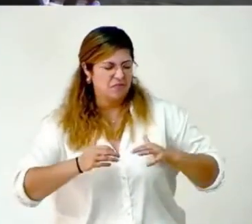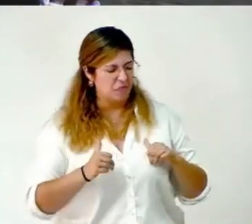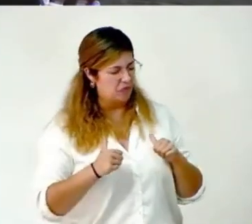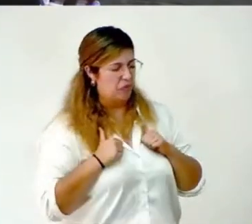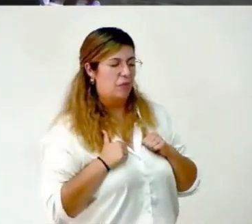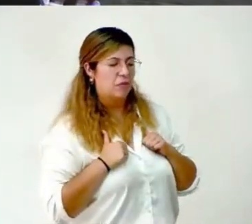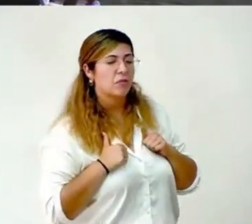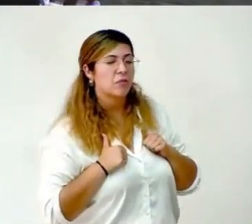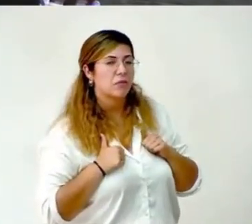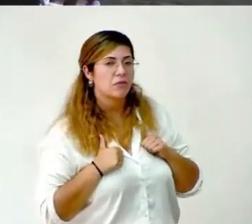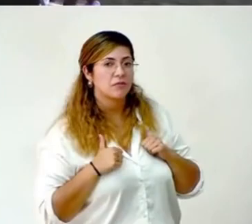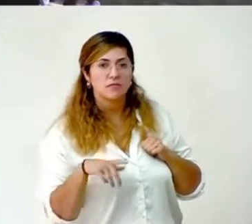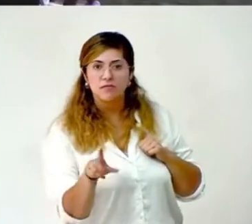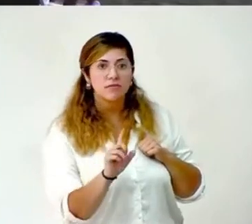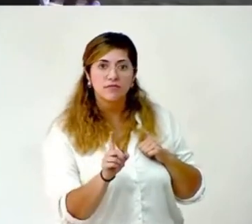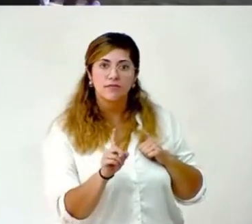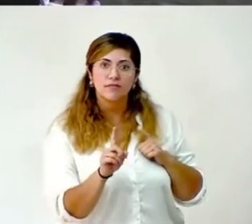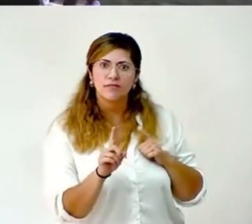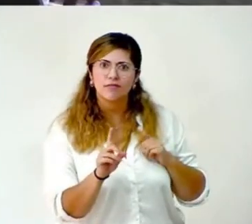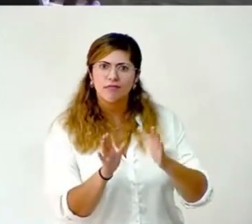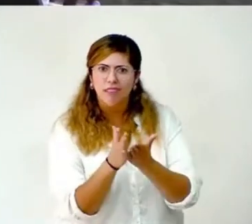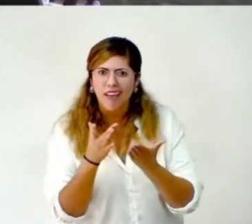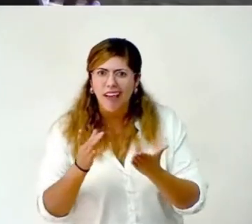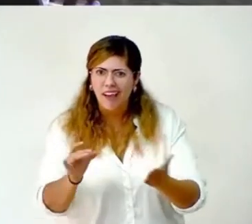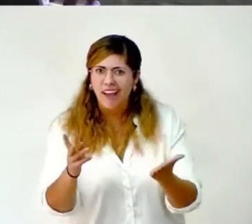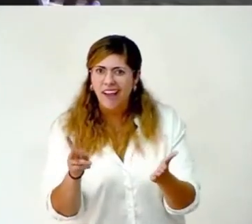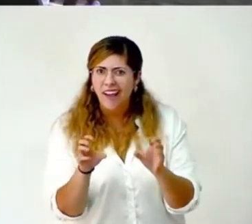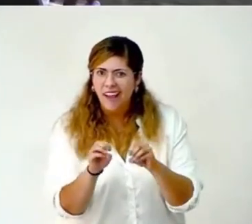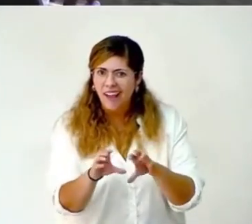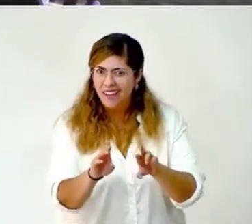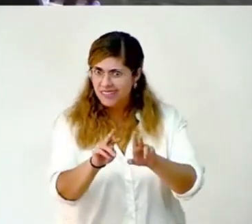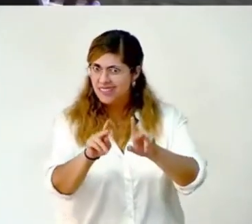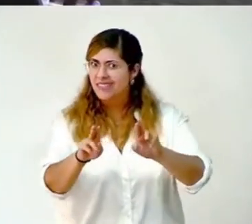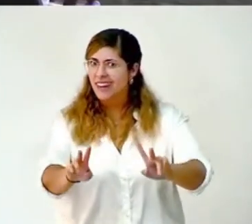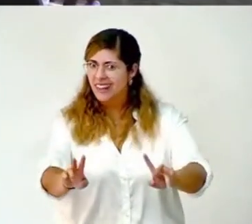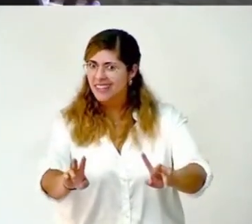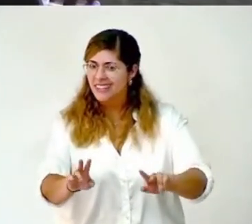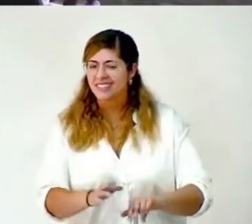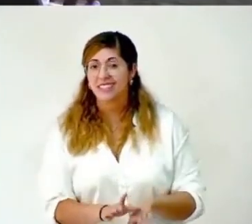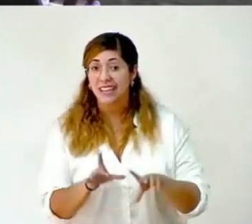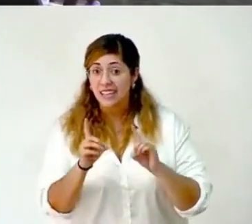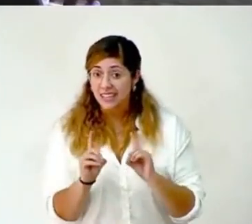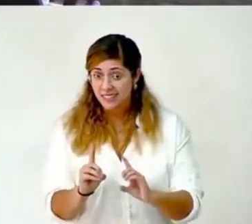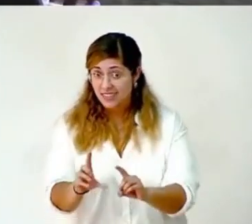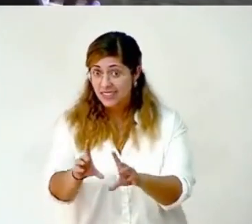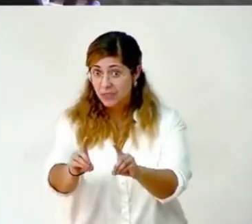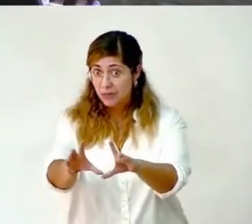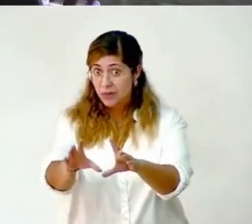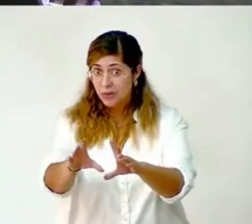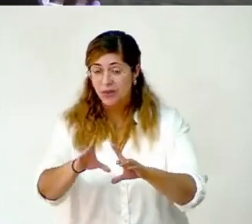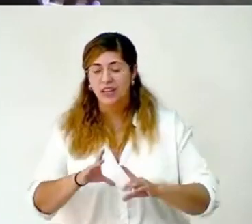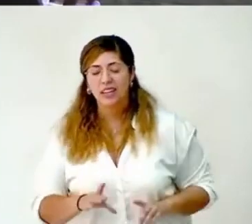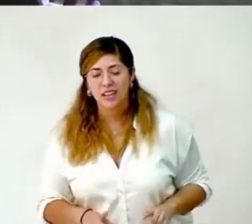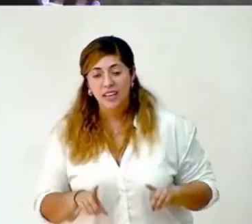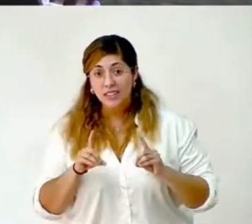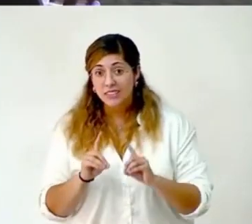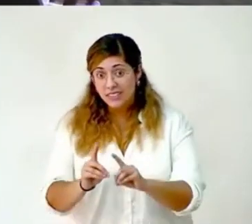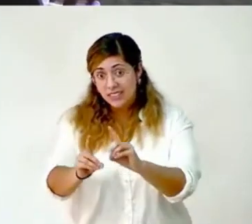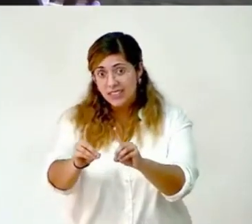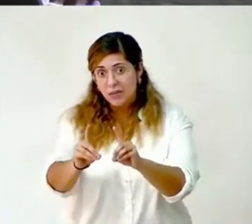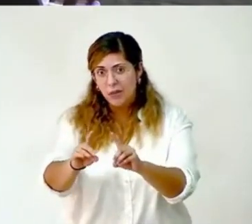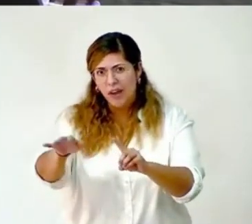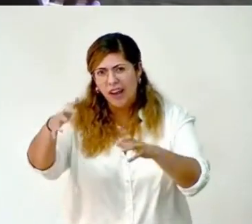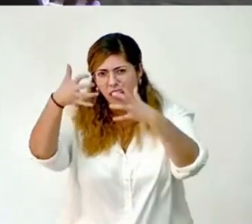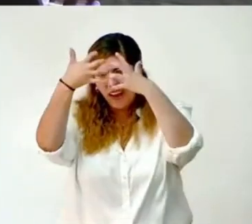Não é isso que o texto nos ensina. O seu amor dos discípulos de Cristo é controlado pelo entendimento